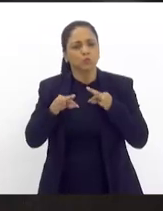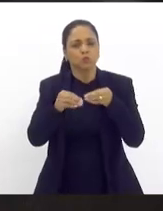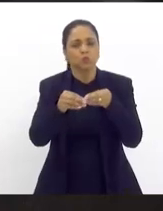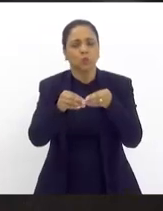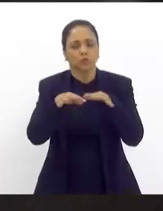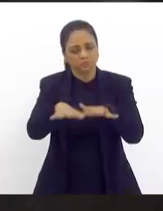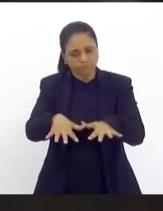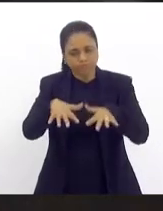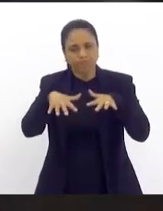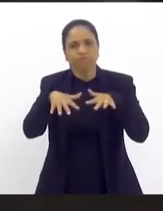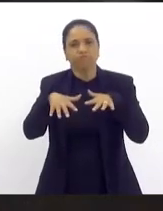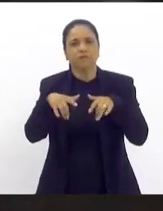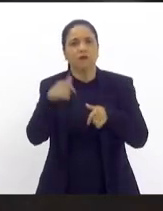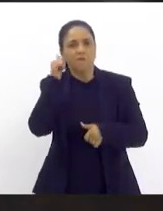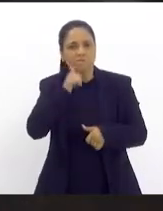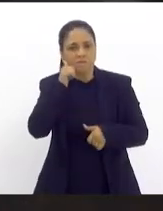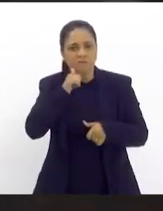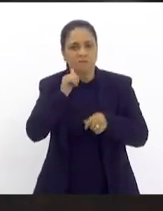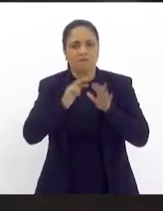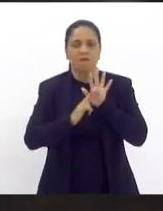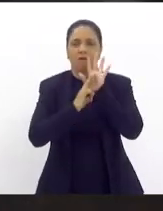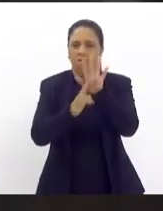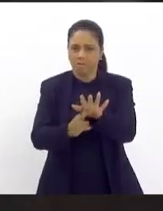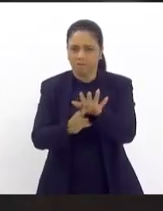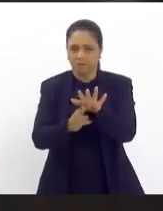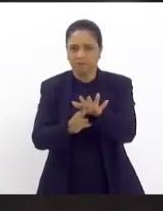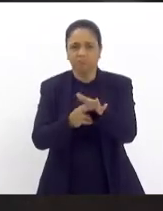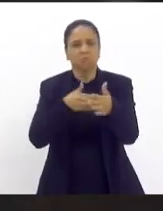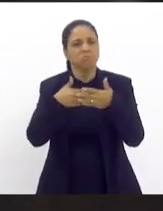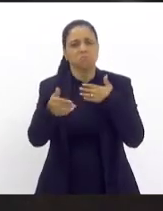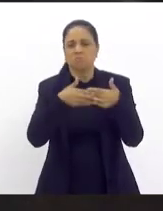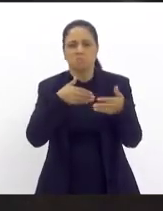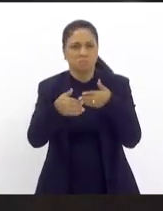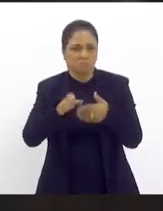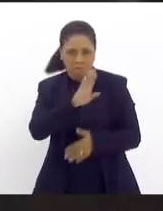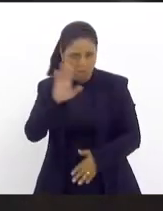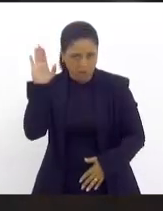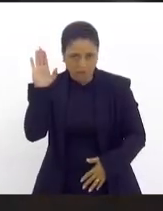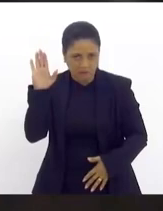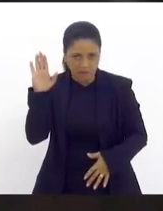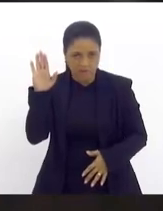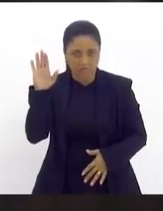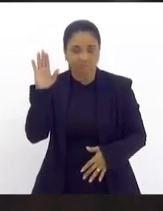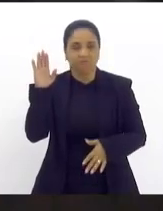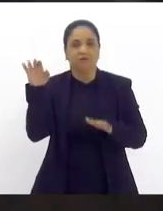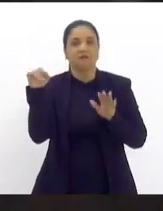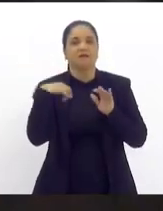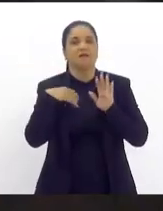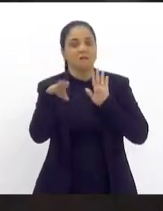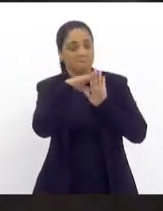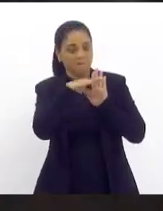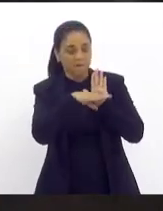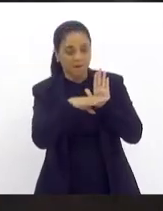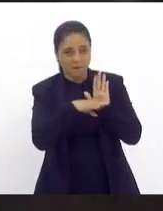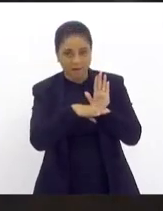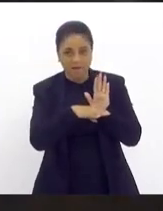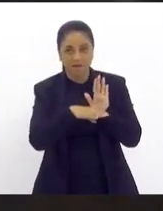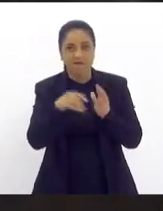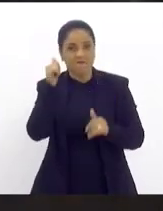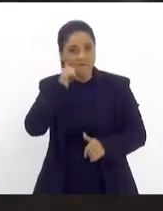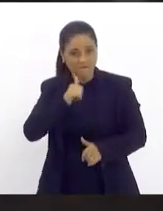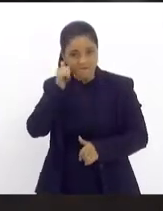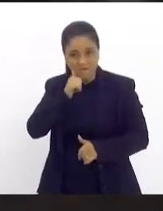feminina independente do partido essa falta feminina Ela é super partidária muito obrigada